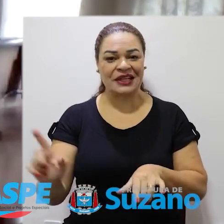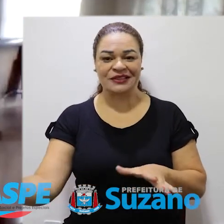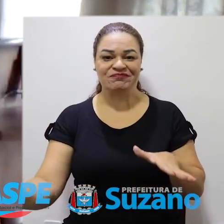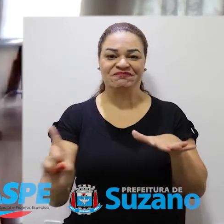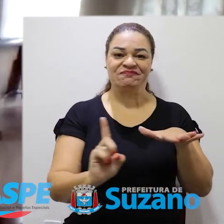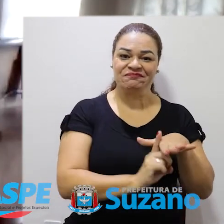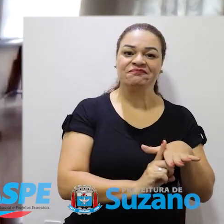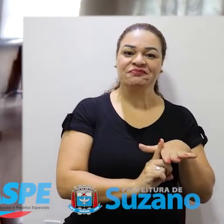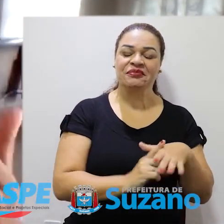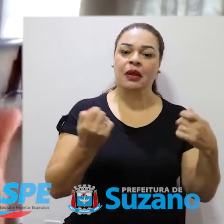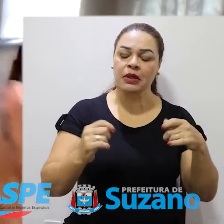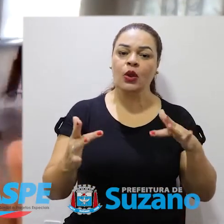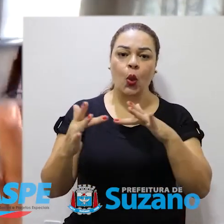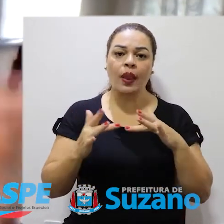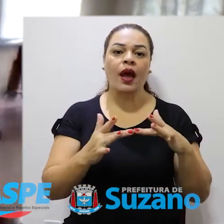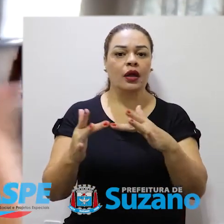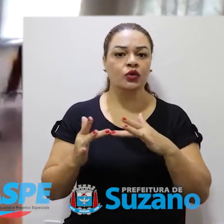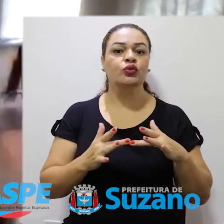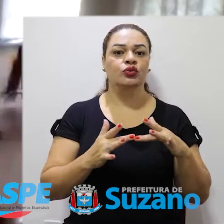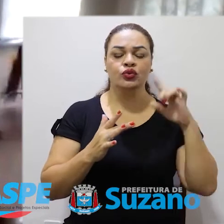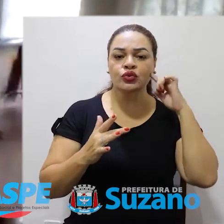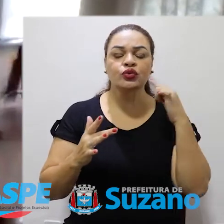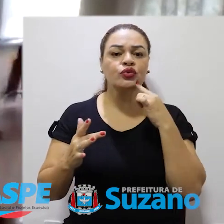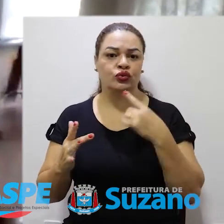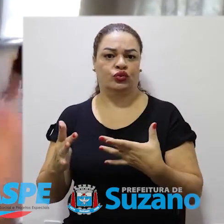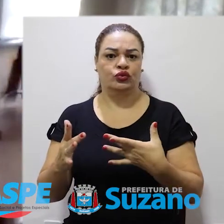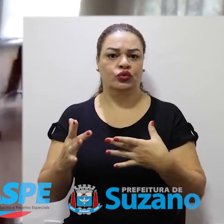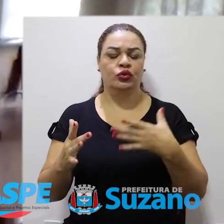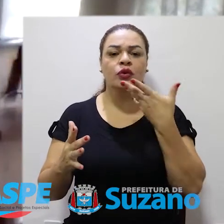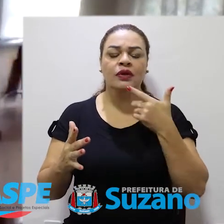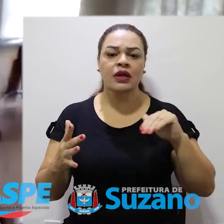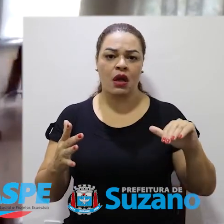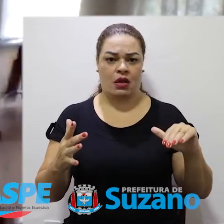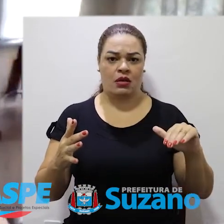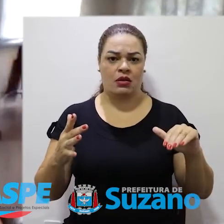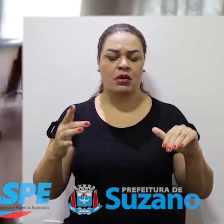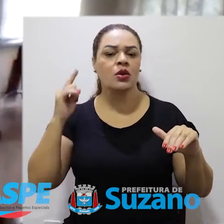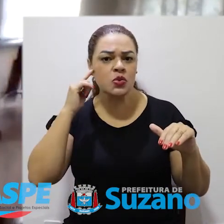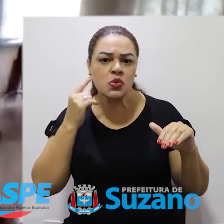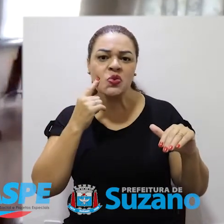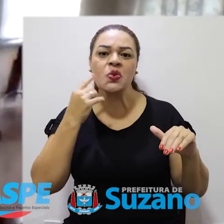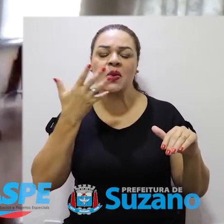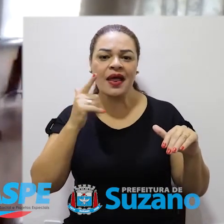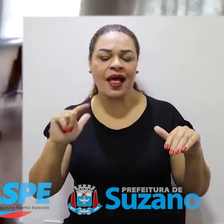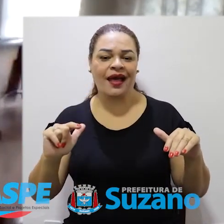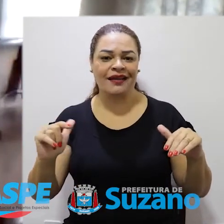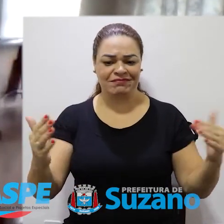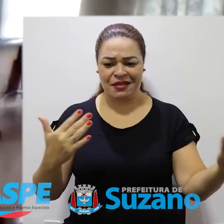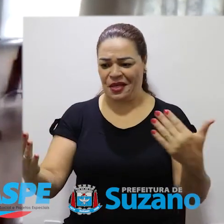Elas precisam de contato criança-criança para desenvolver essa língua que eu estou dizendo, porque não é linguagem, não é sinal, é língua.